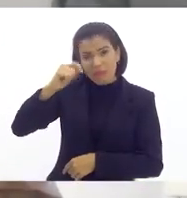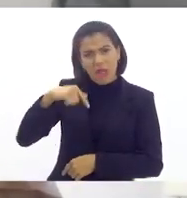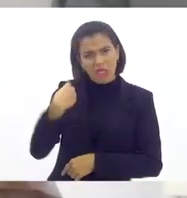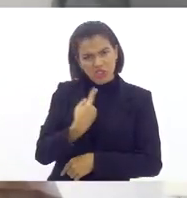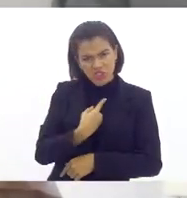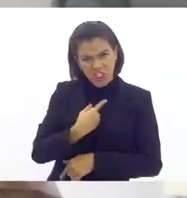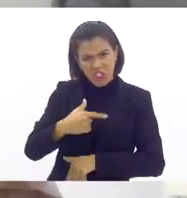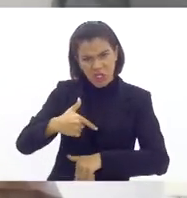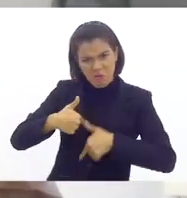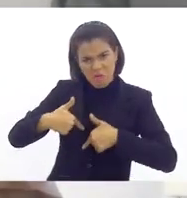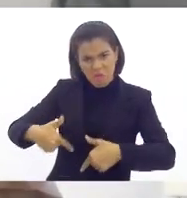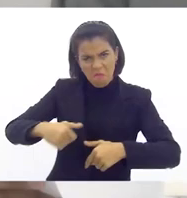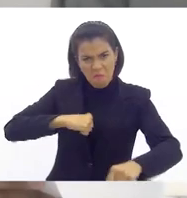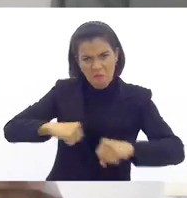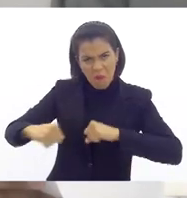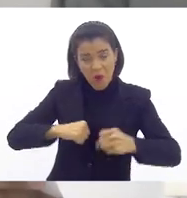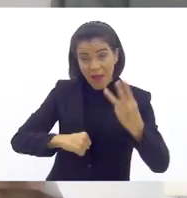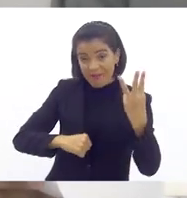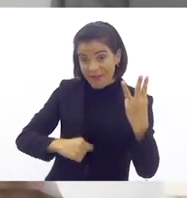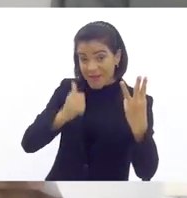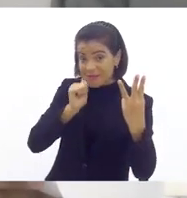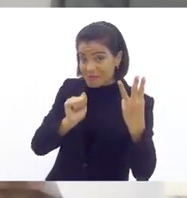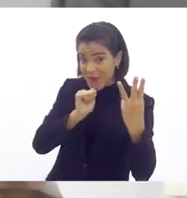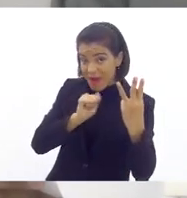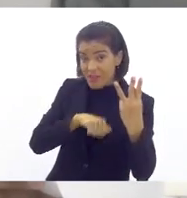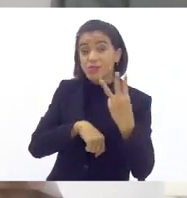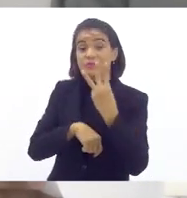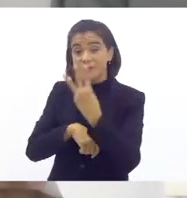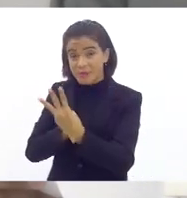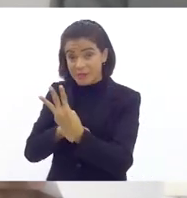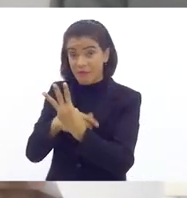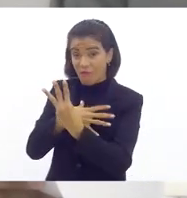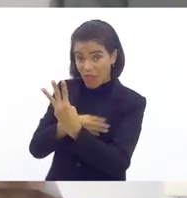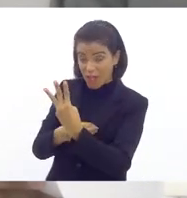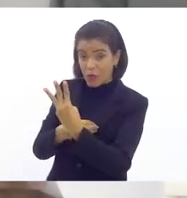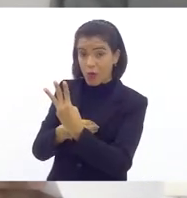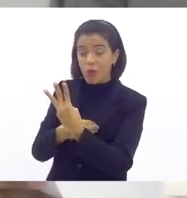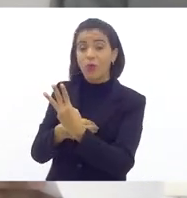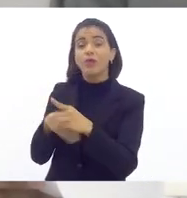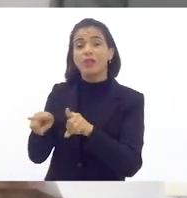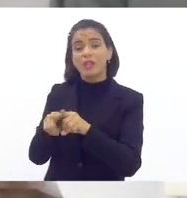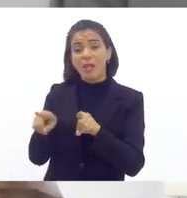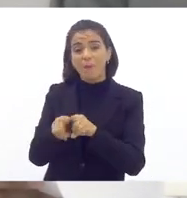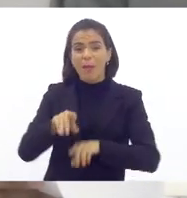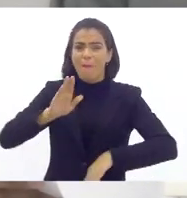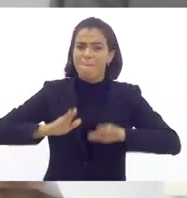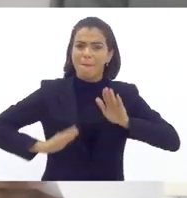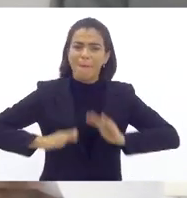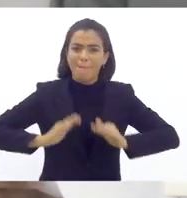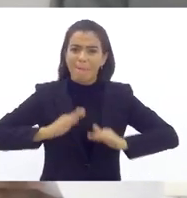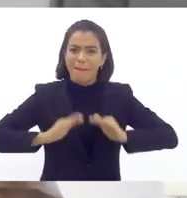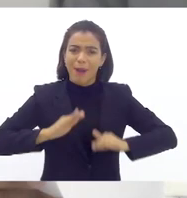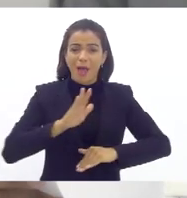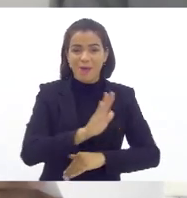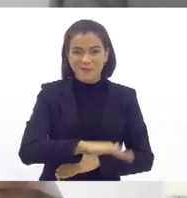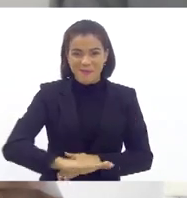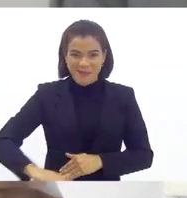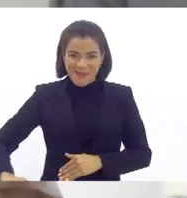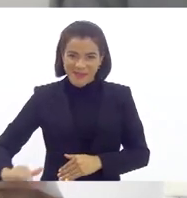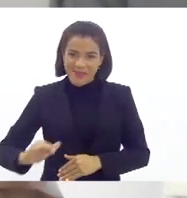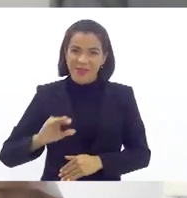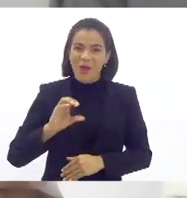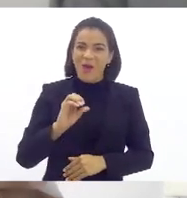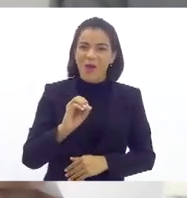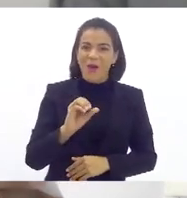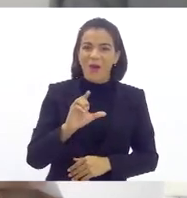ato com as três mães, os filhos e o Olodum Mirim, a banda do Olodum Maré lá,